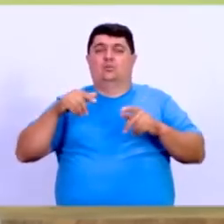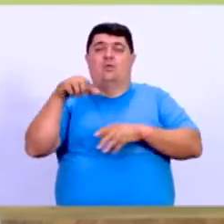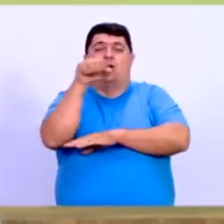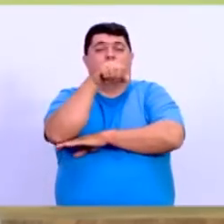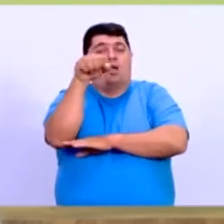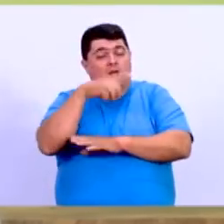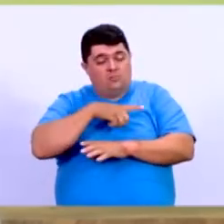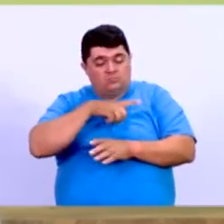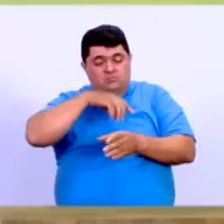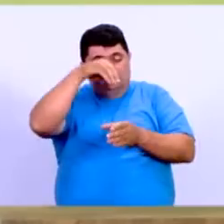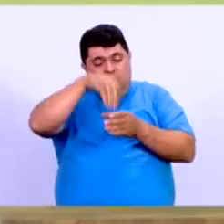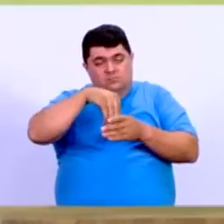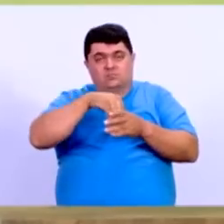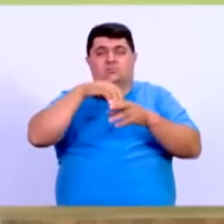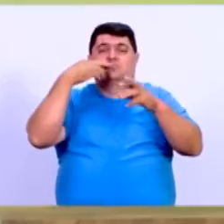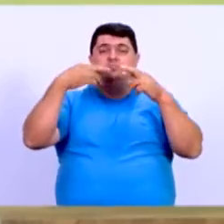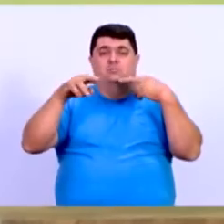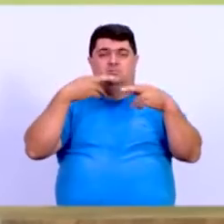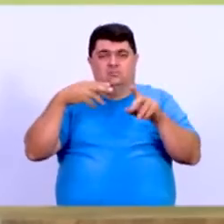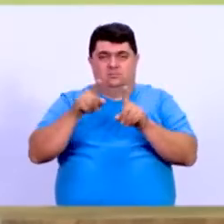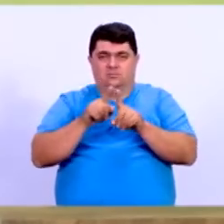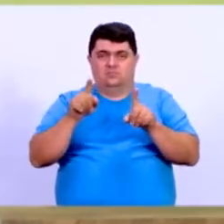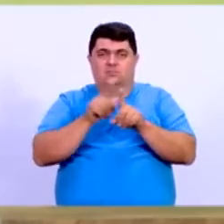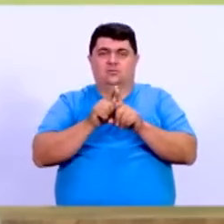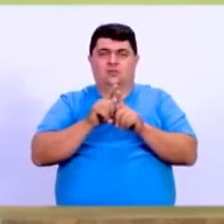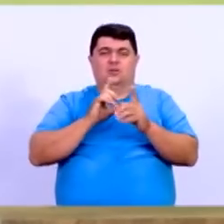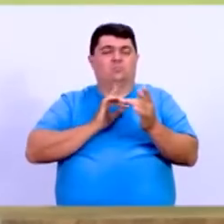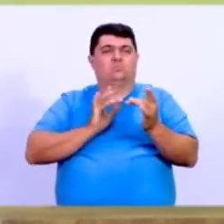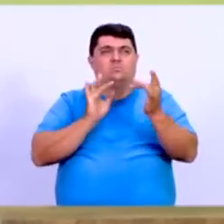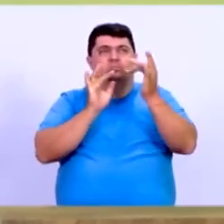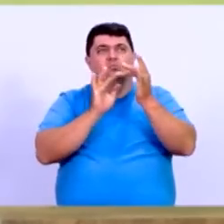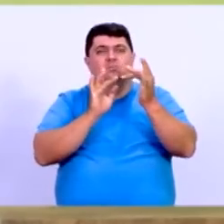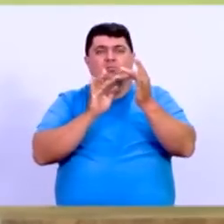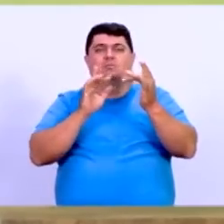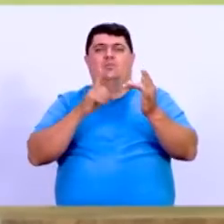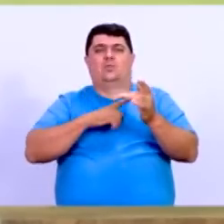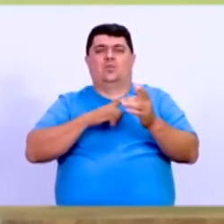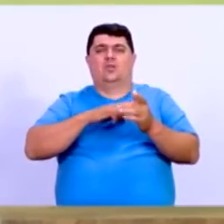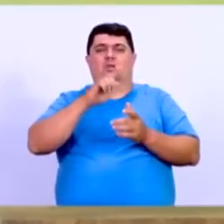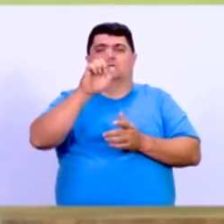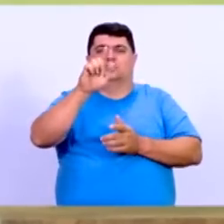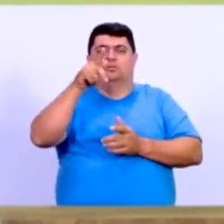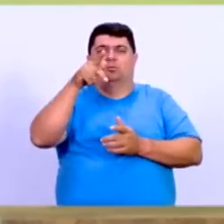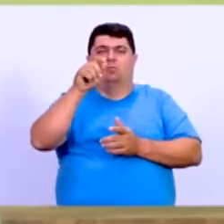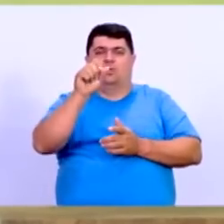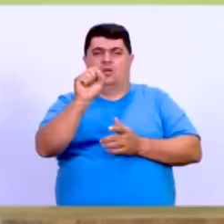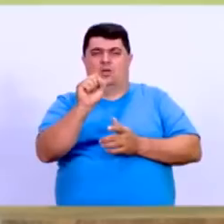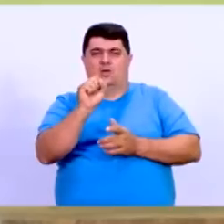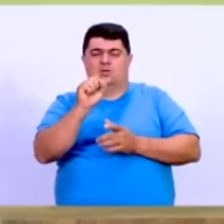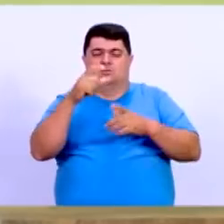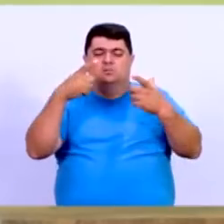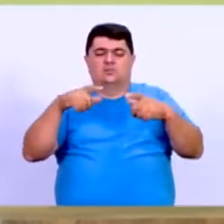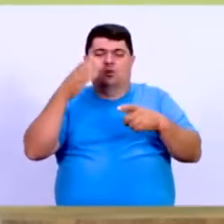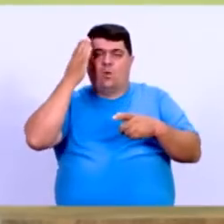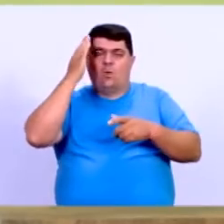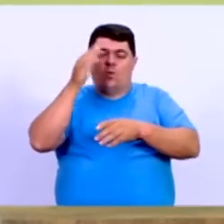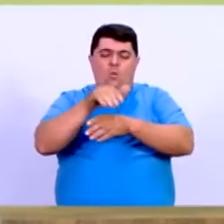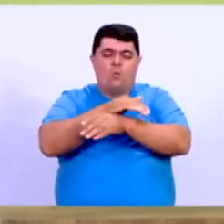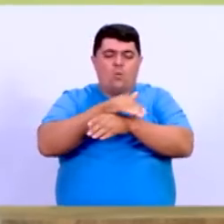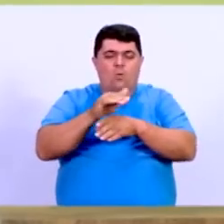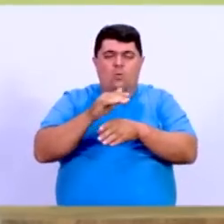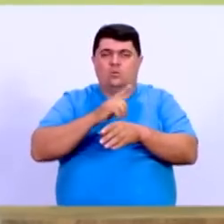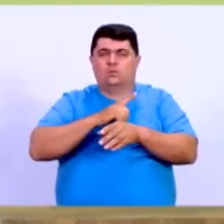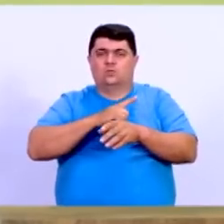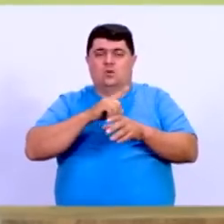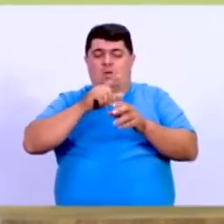falando de rede de carros, né? Os carros já estão conectados com semáforos, já tem GPS, tudo isso é rede, ou seja, são